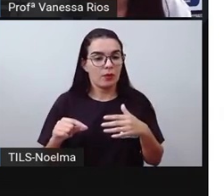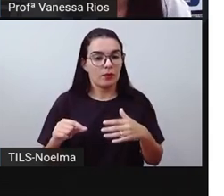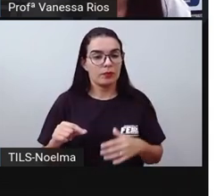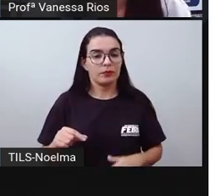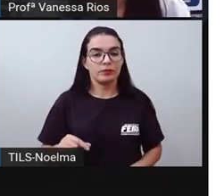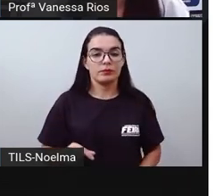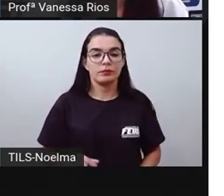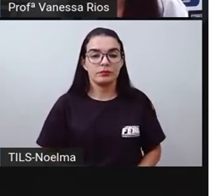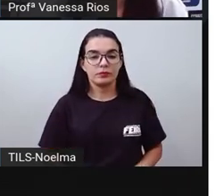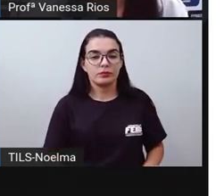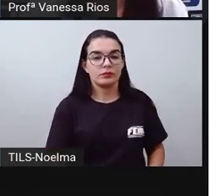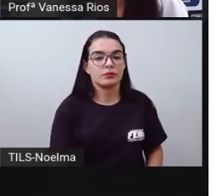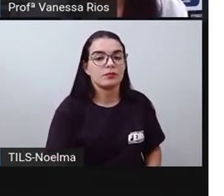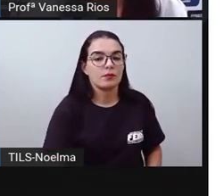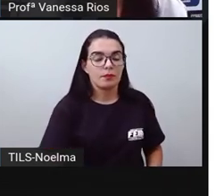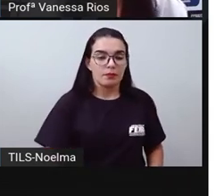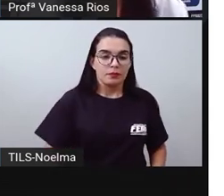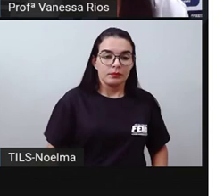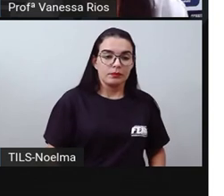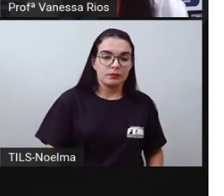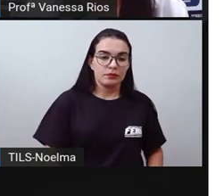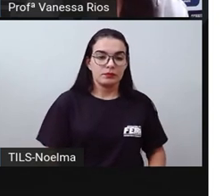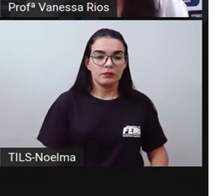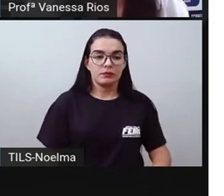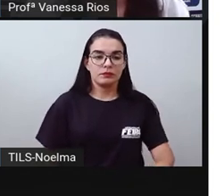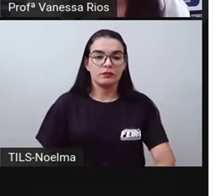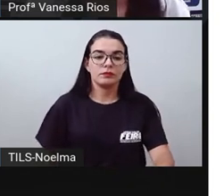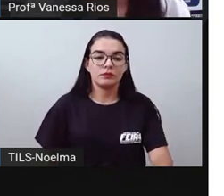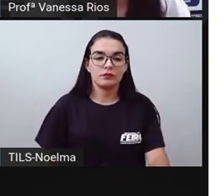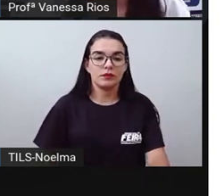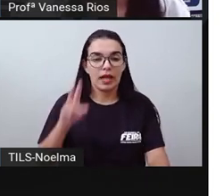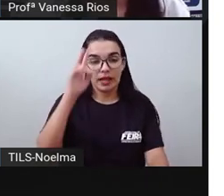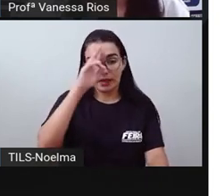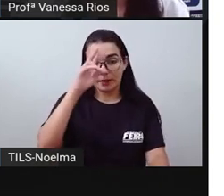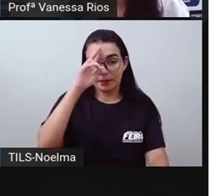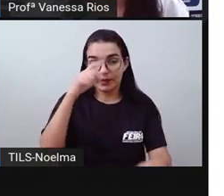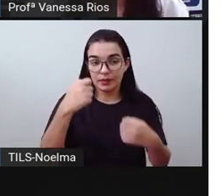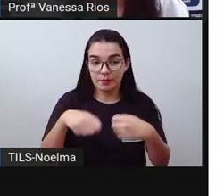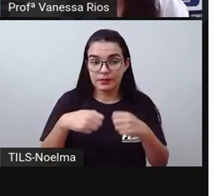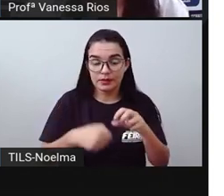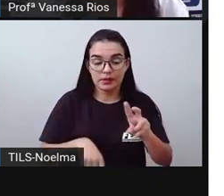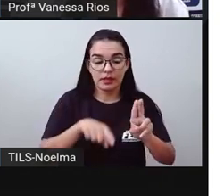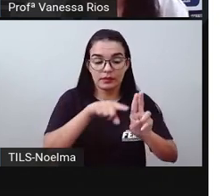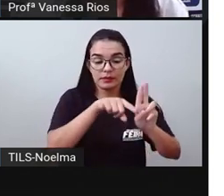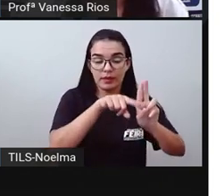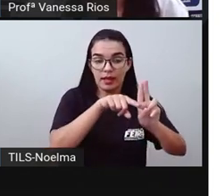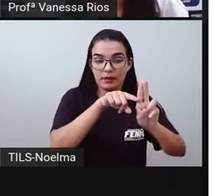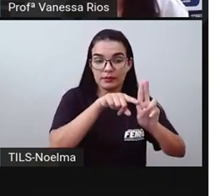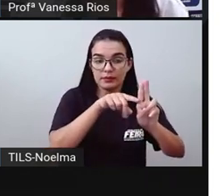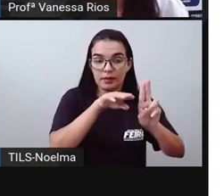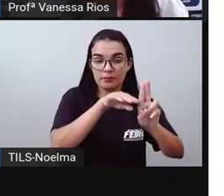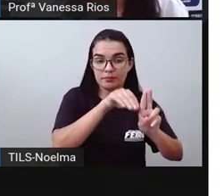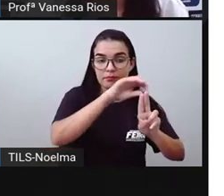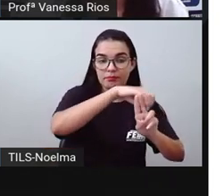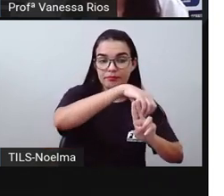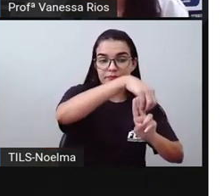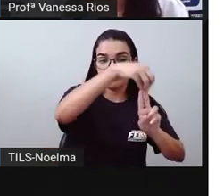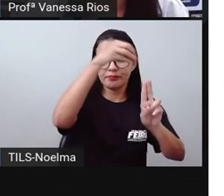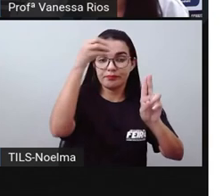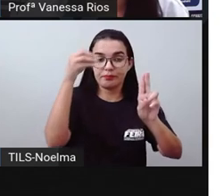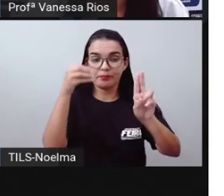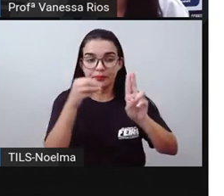Então, a gente vai observando aí, lembrando aí que eu preciso de 10 décimos para